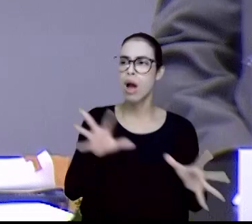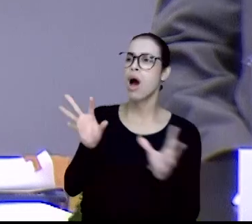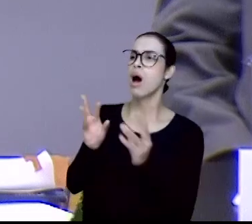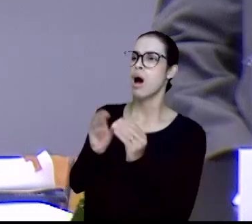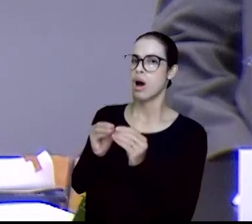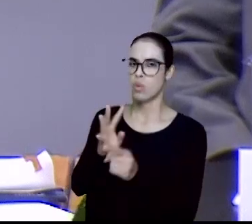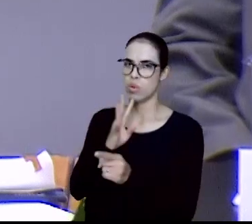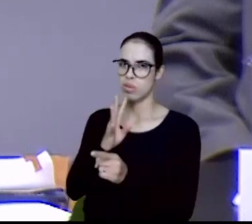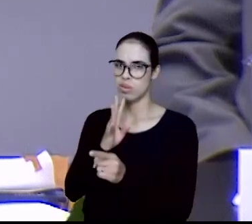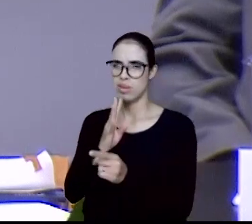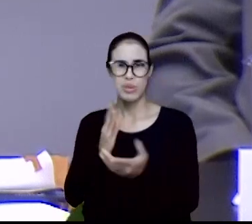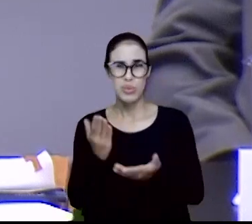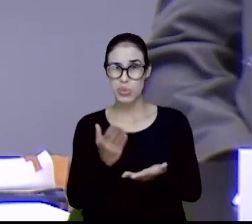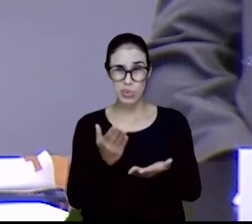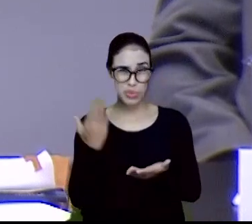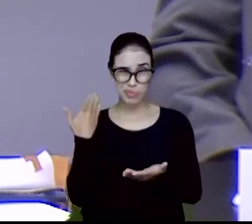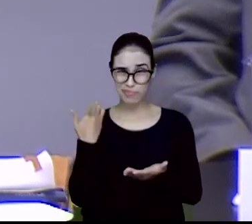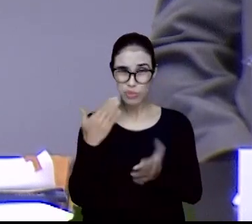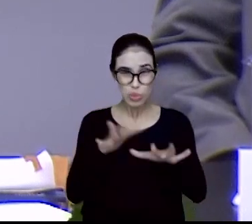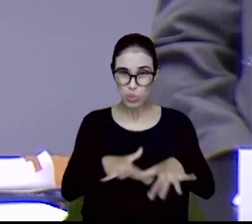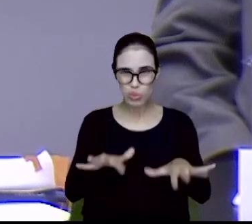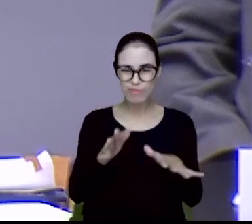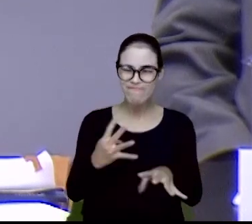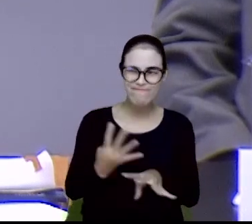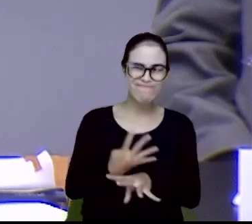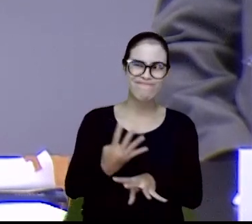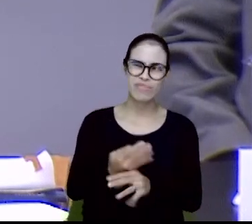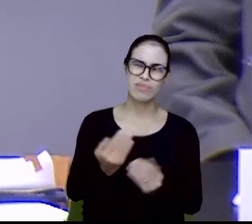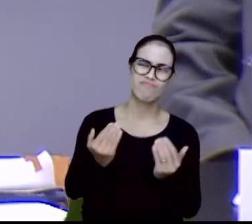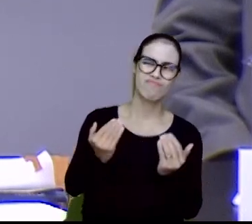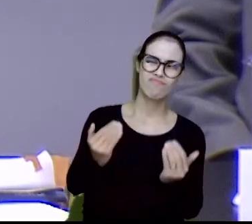resistência no começo, mas acho que hoje em dia isso tornou um certo